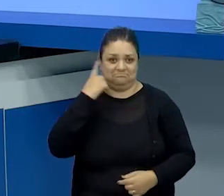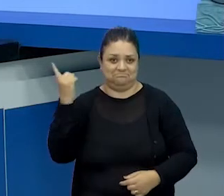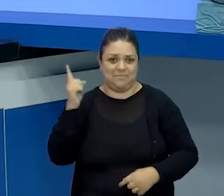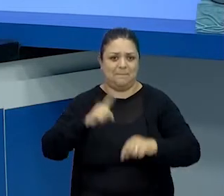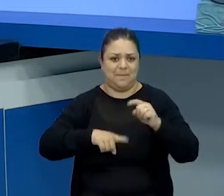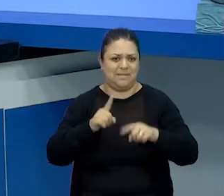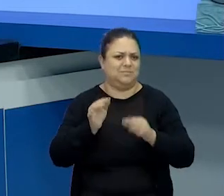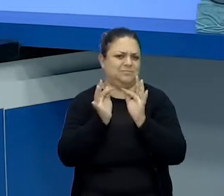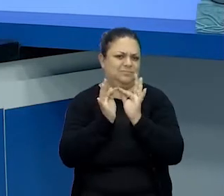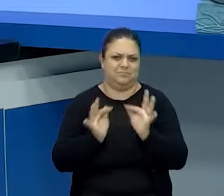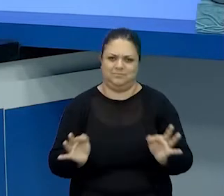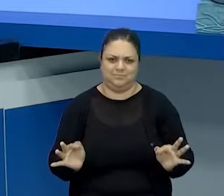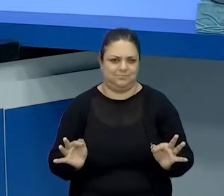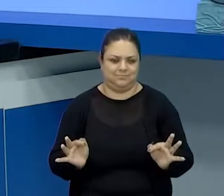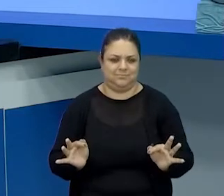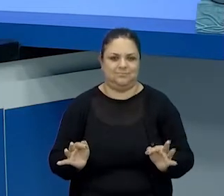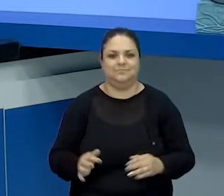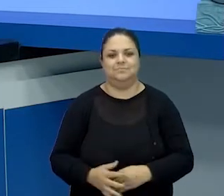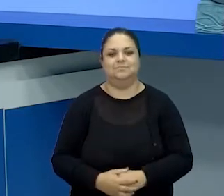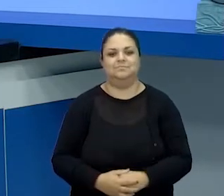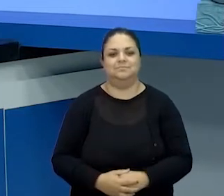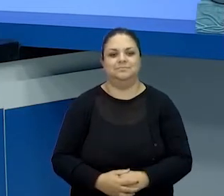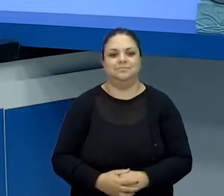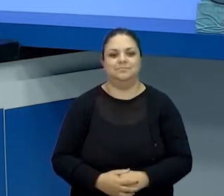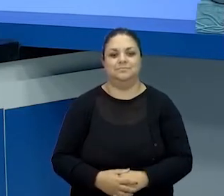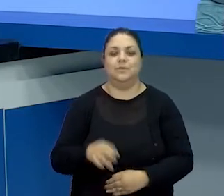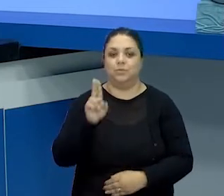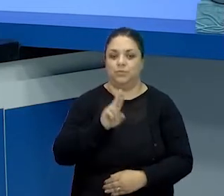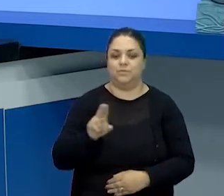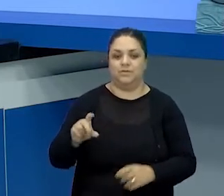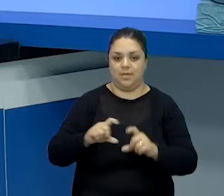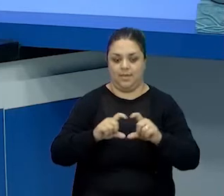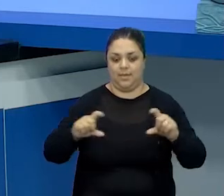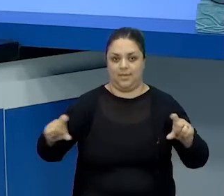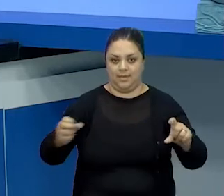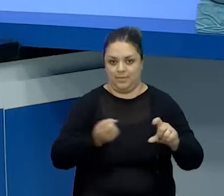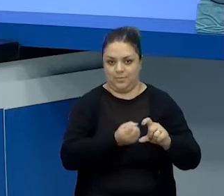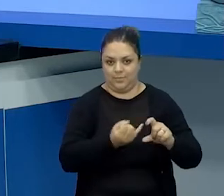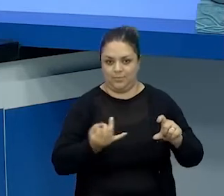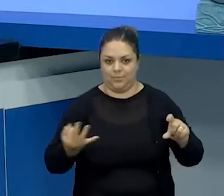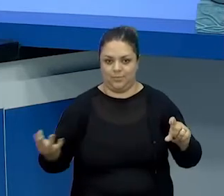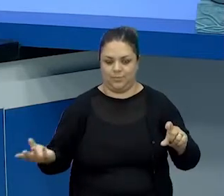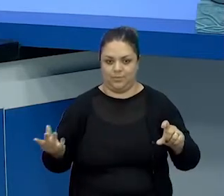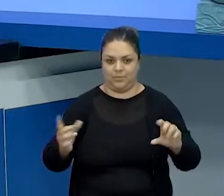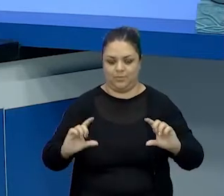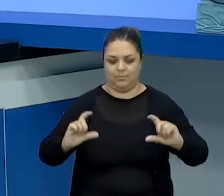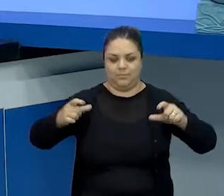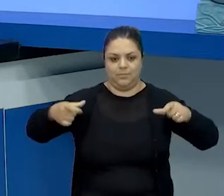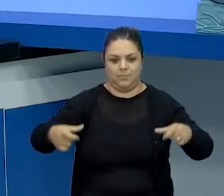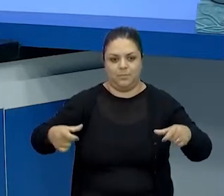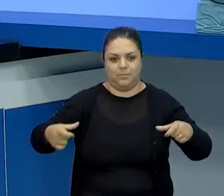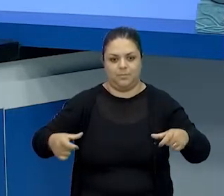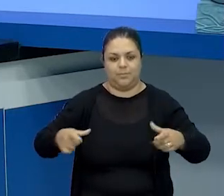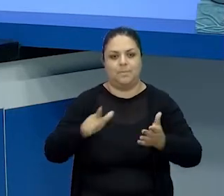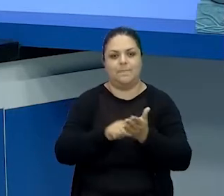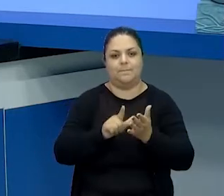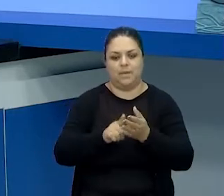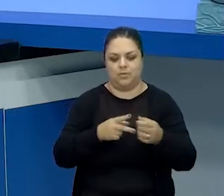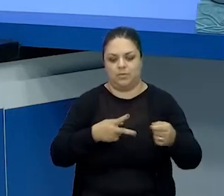é bem simples, tá? Então usei a minha régua como molde, coloquei em cima do